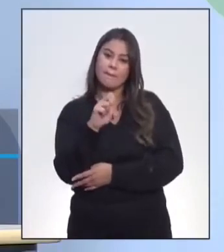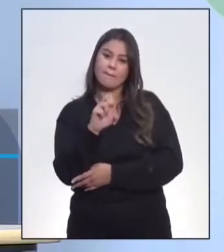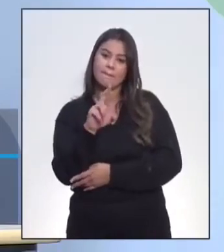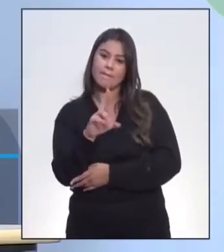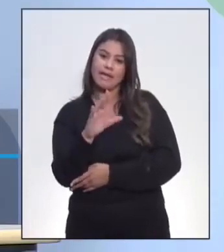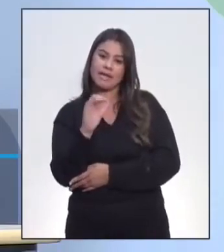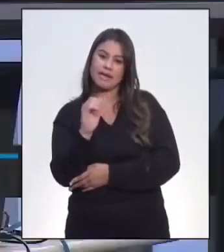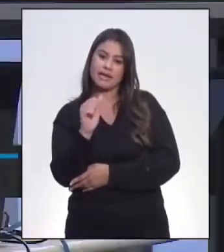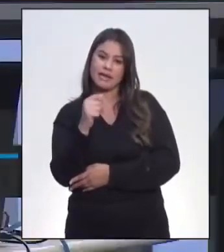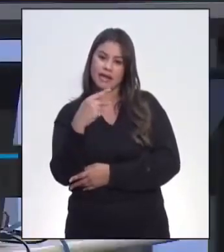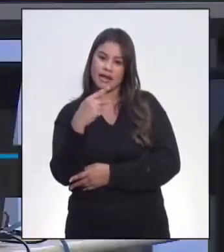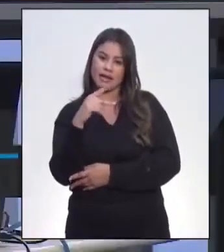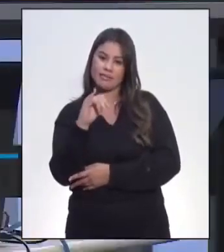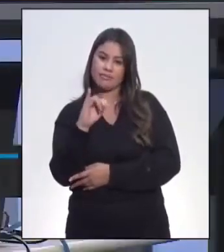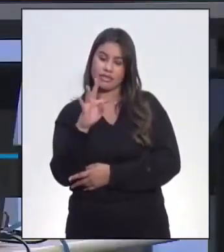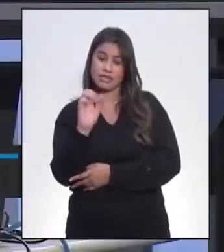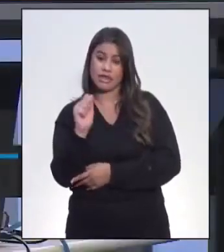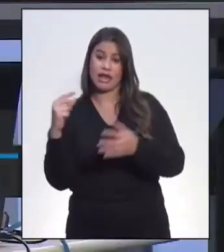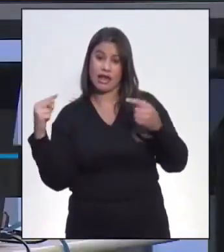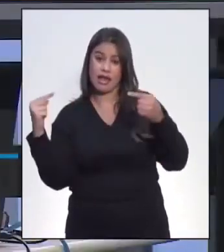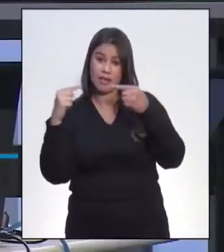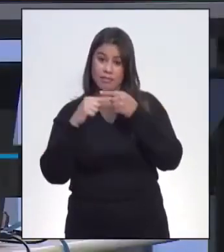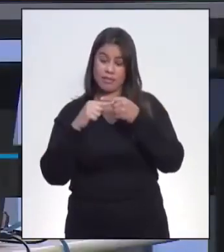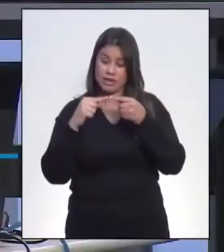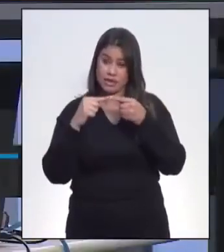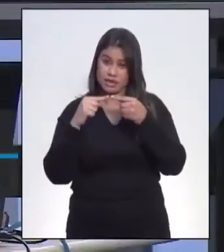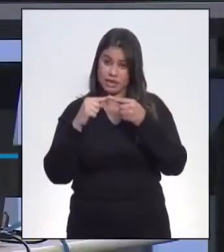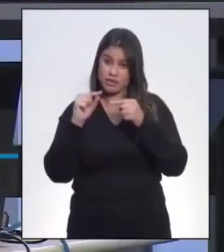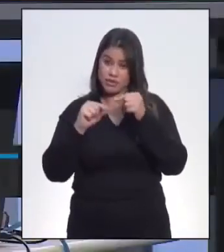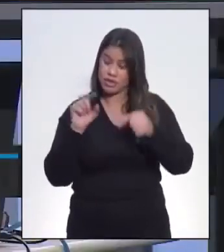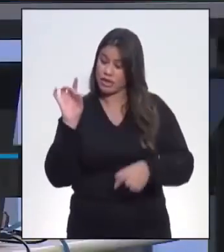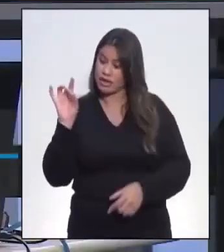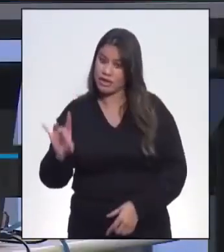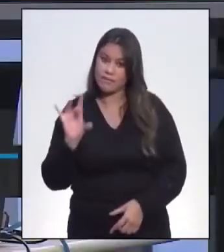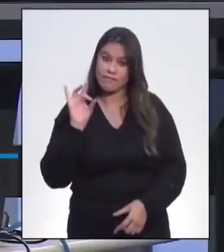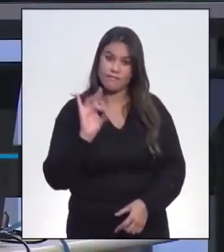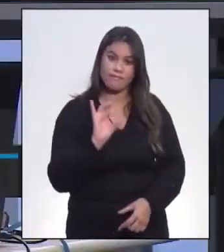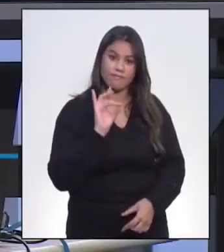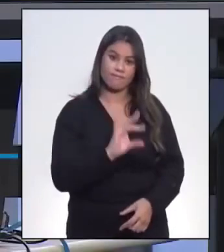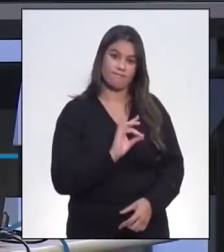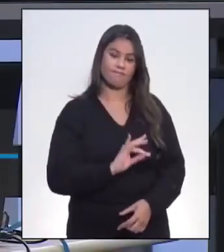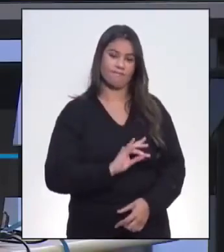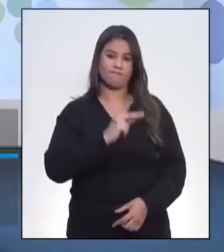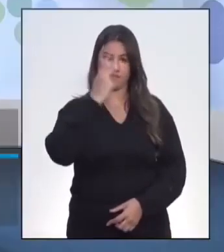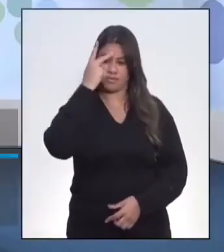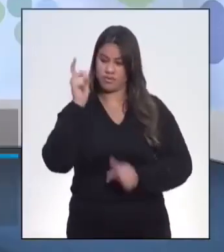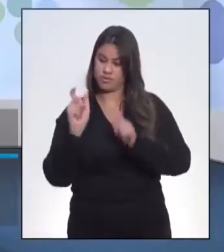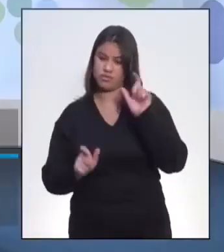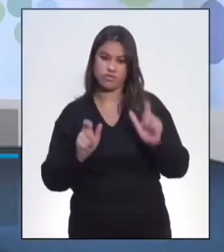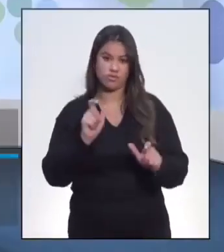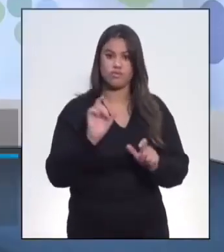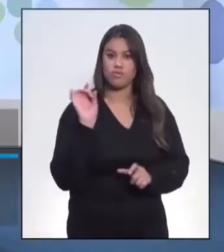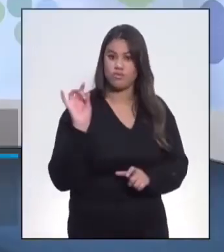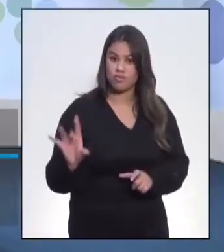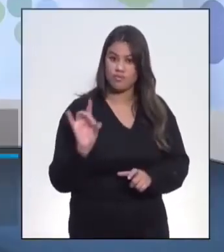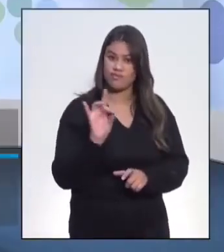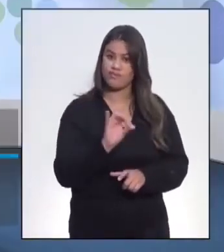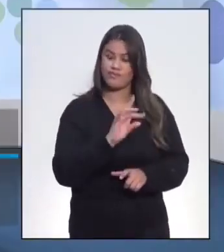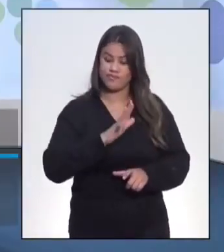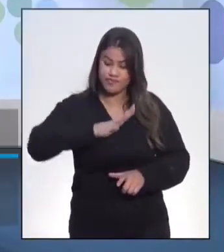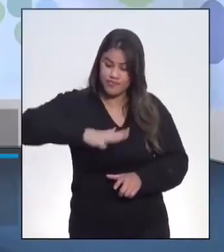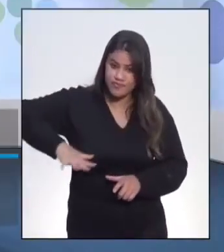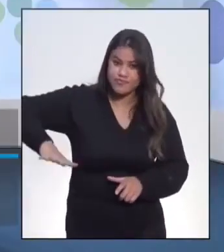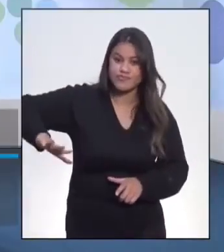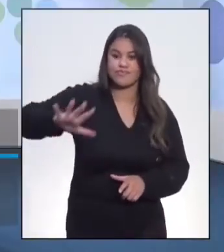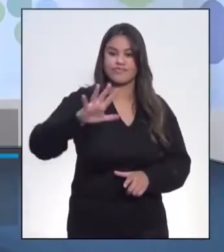correto? Isso, cada um dos indivíduos, cada um de nós brasileiros, o gráfico é claro, consumo brasileiro, ou seja, de todos